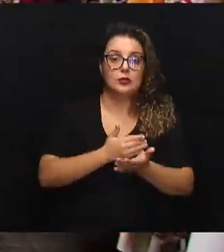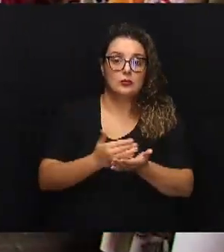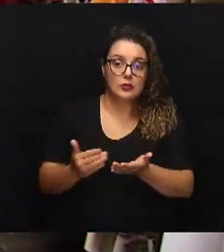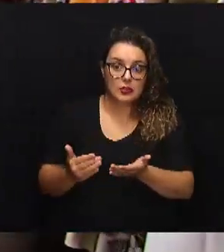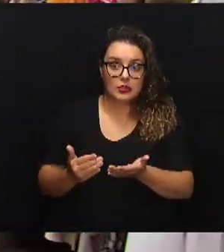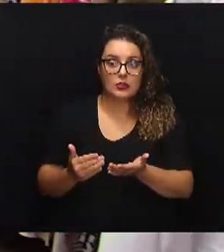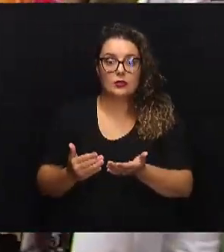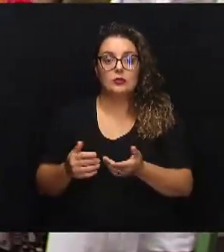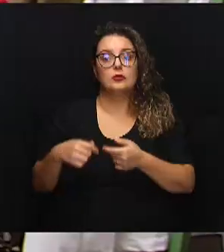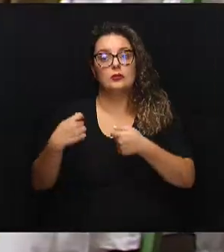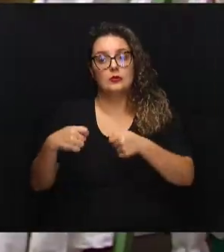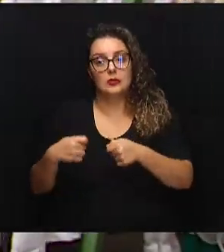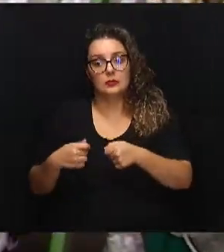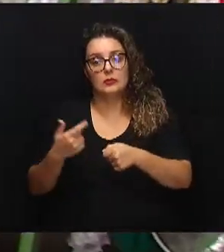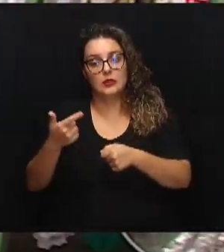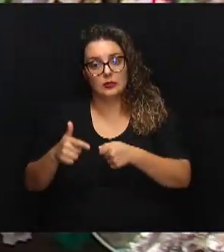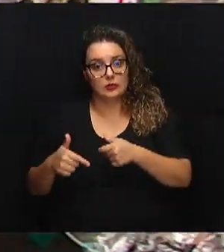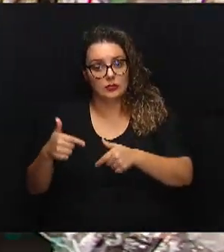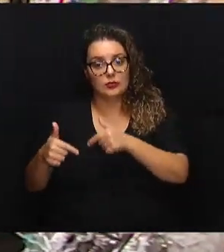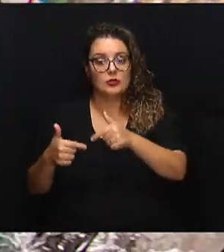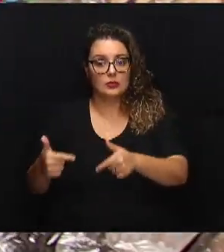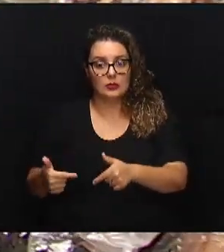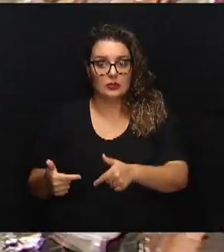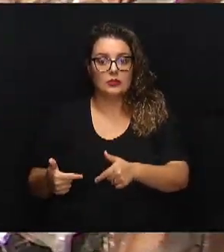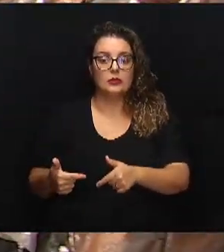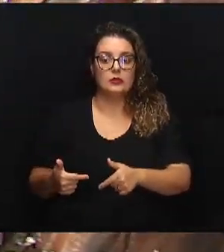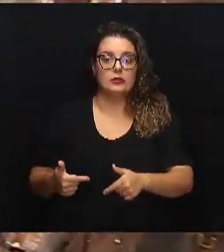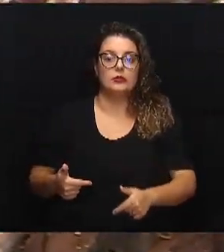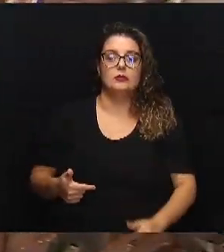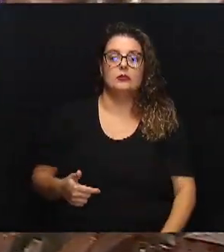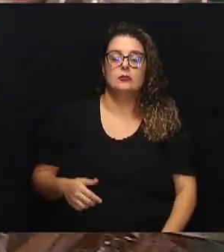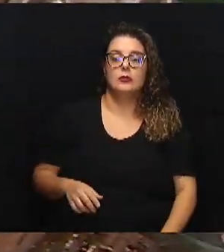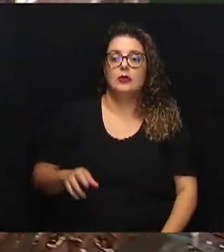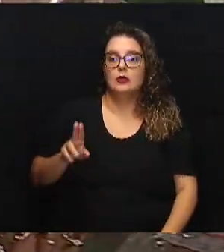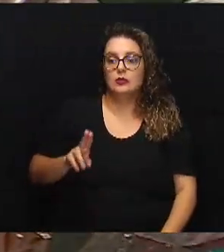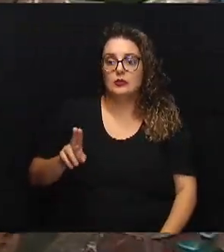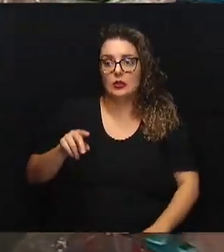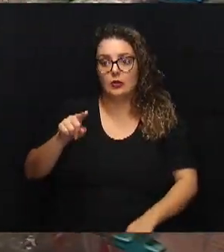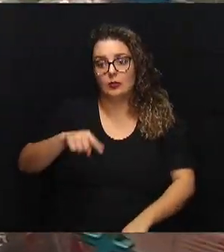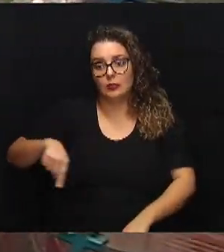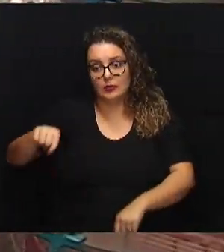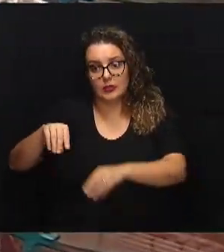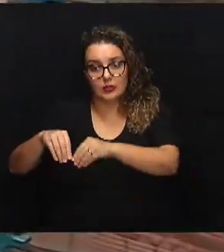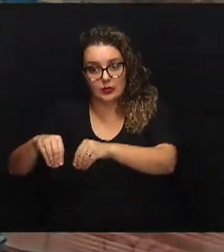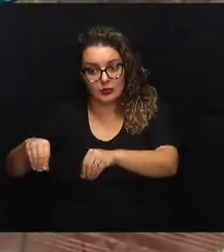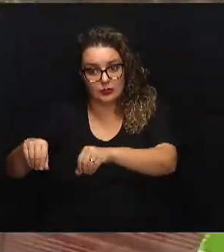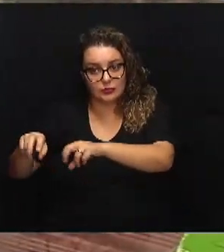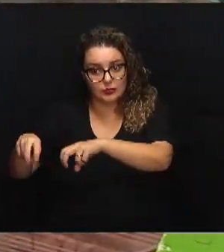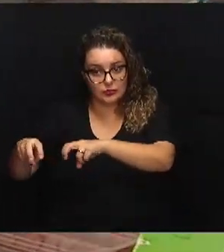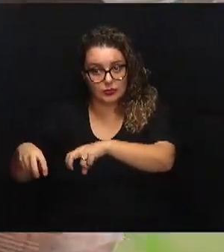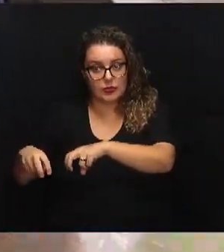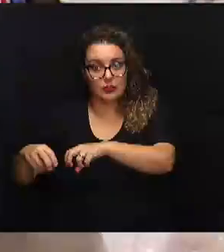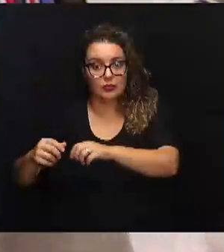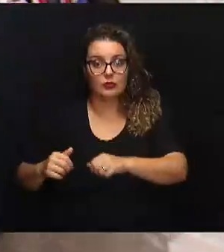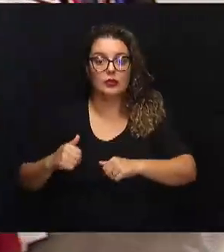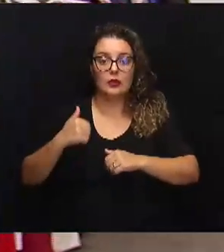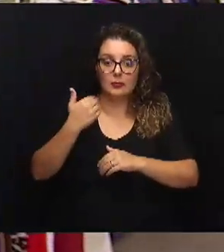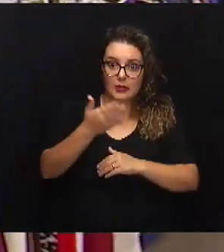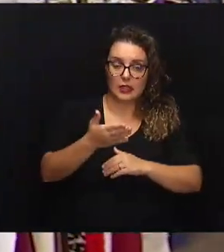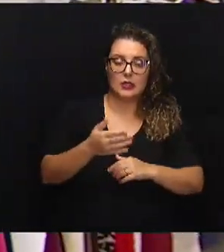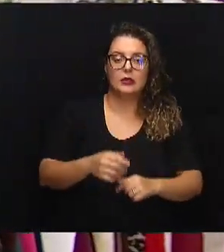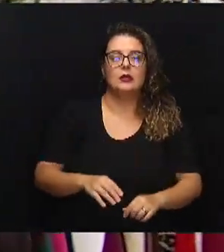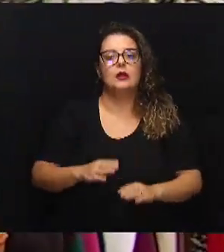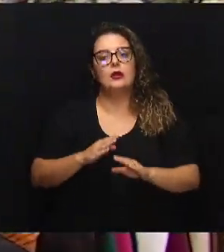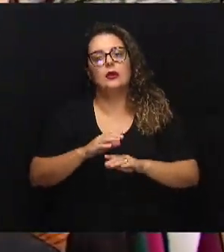casa precisa para manter a obra, né? Para usar na enfermaria, no pessoal do sítio e tudo mais. O que excedeu, a gente então põe